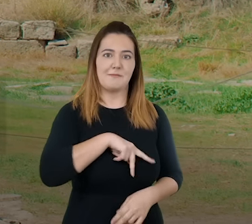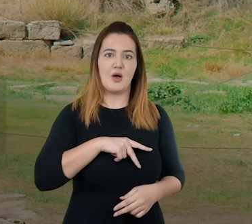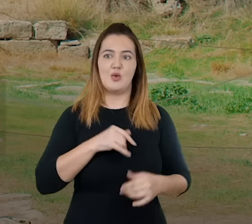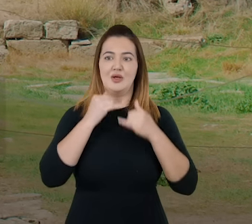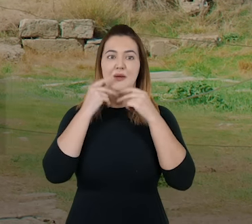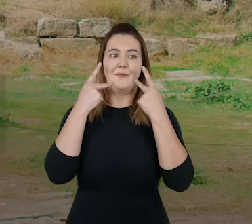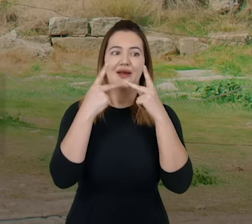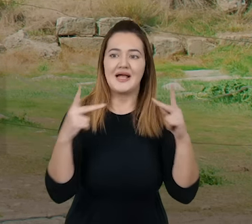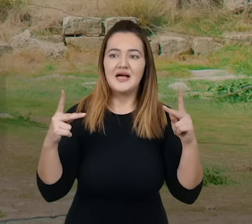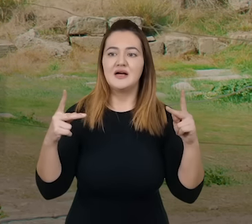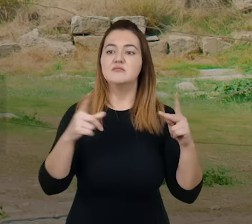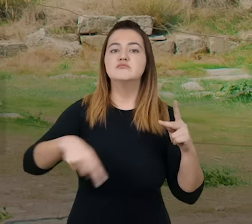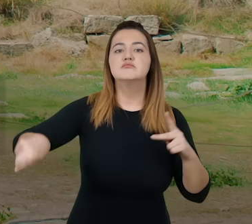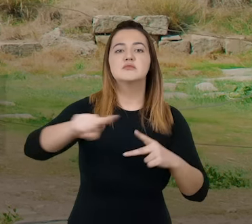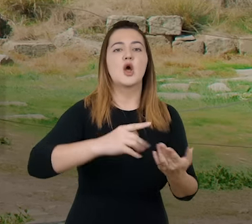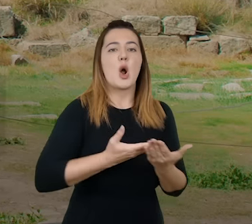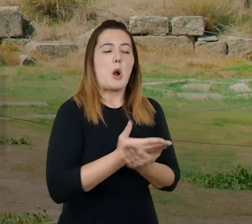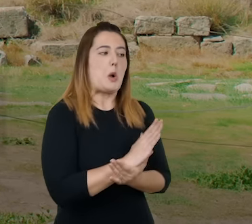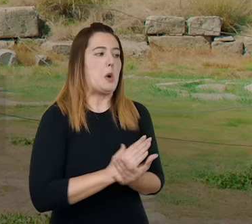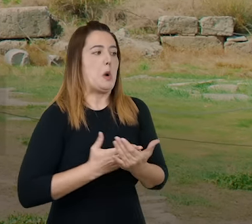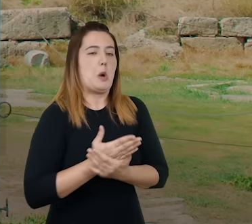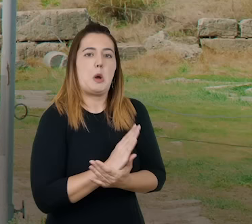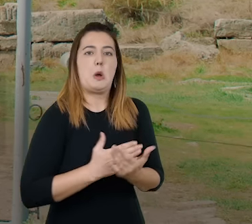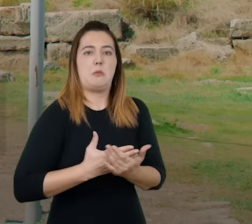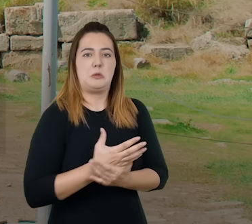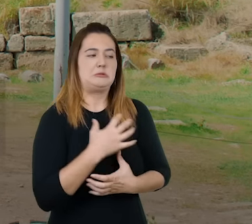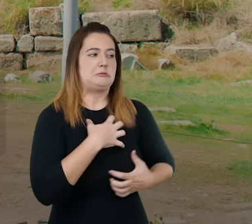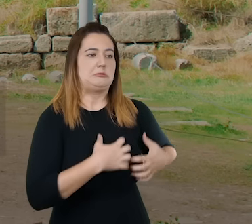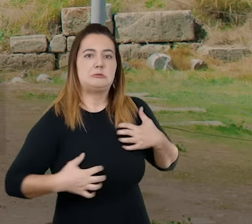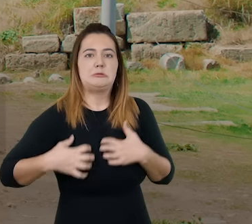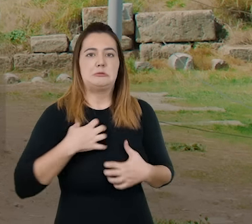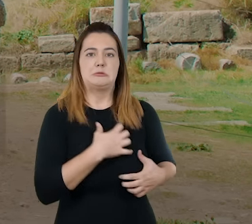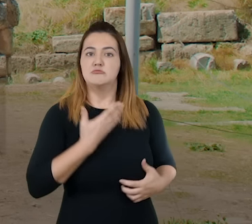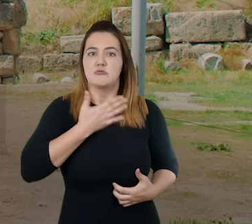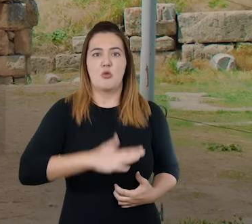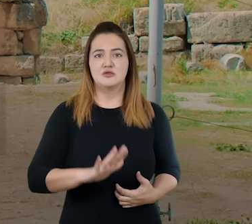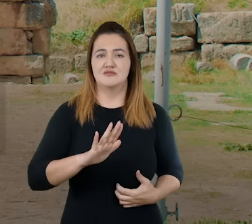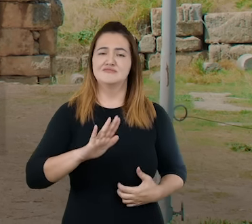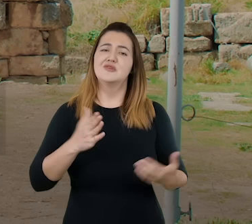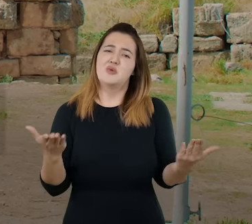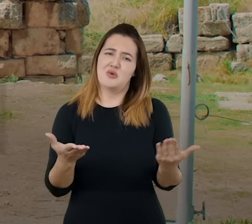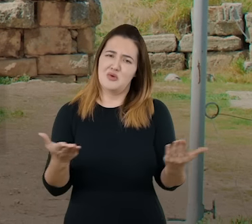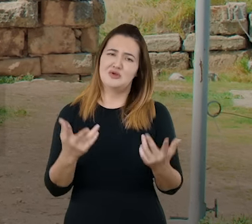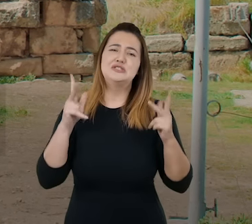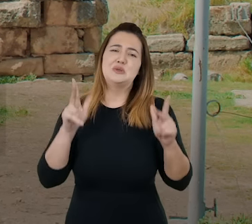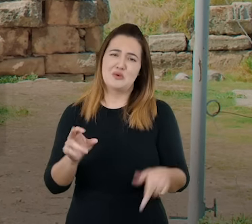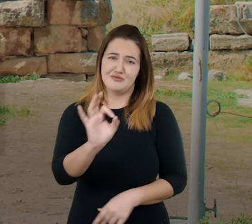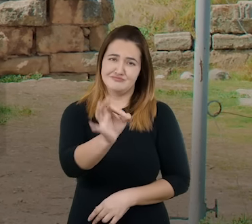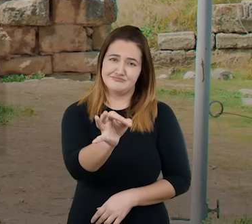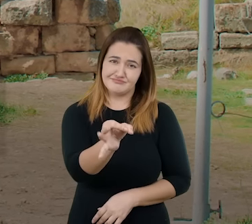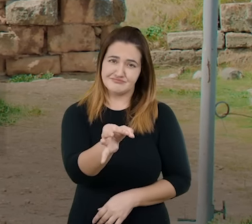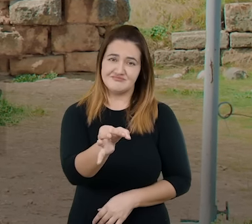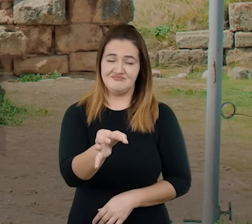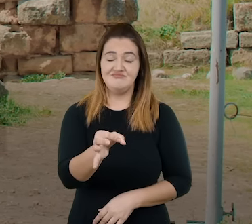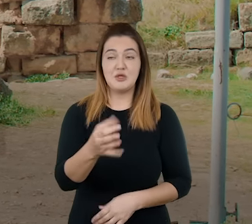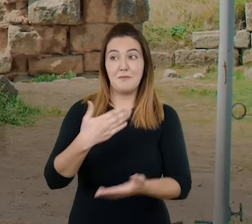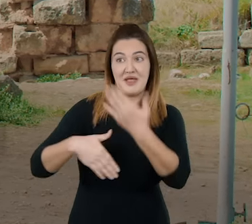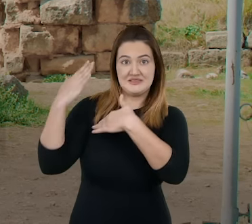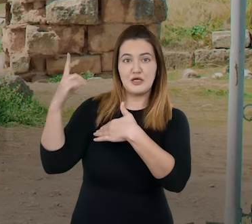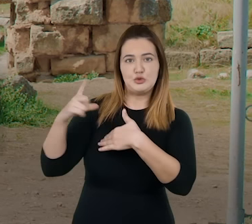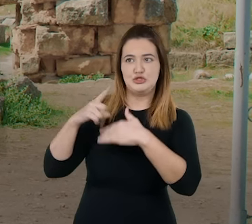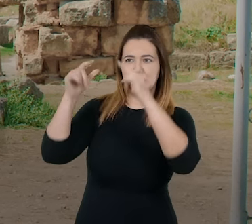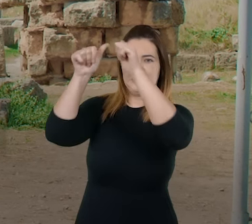tempos antigos. Ela continua incômoda até os dias de hoje, porque embora o culto a Afrodite tenha tecnicamente